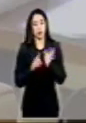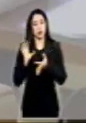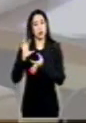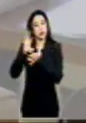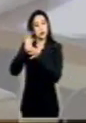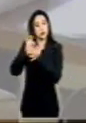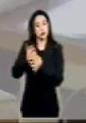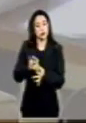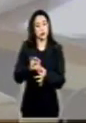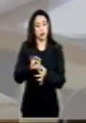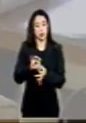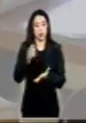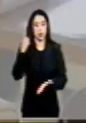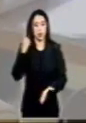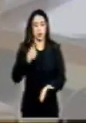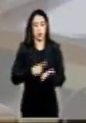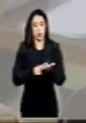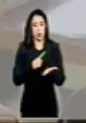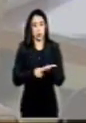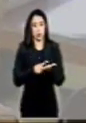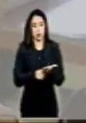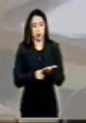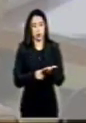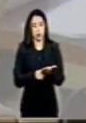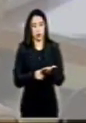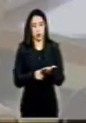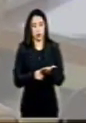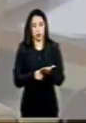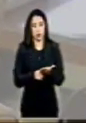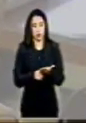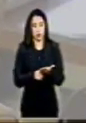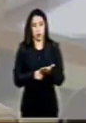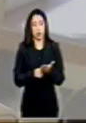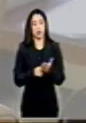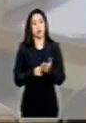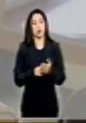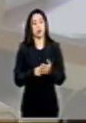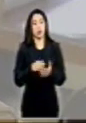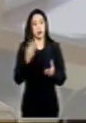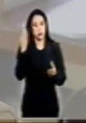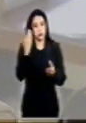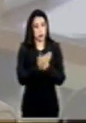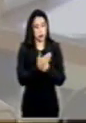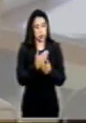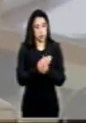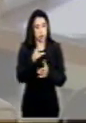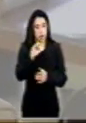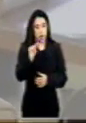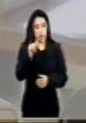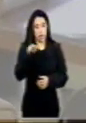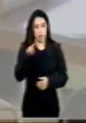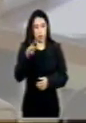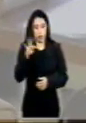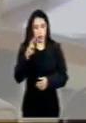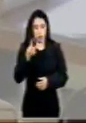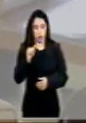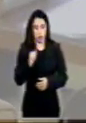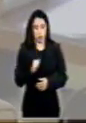a competência da medida cautelar de caráter acessório e a eventual ação penal.